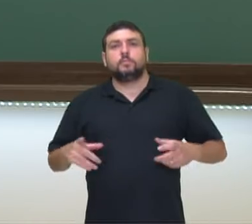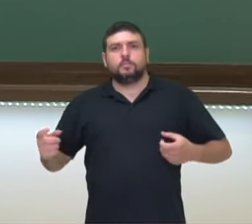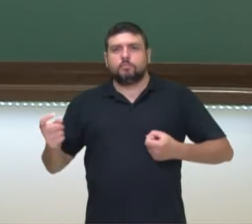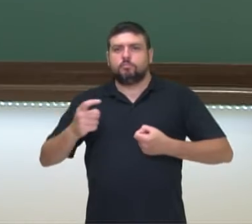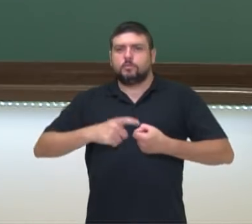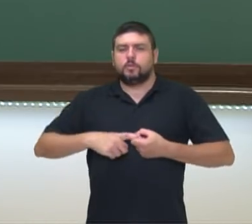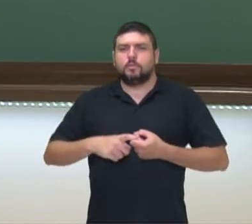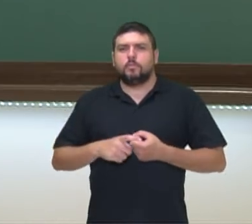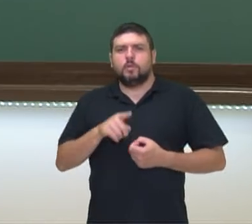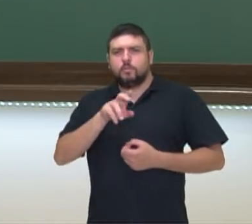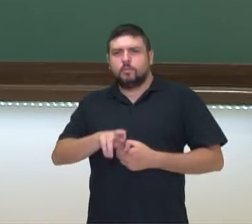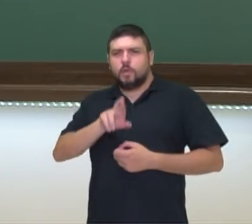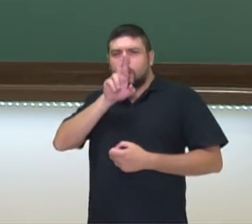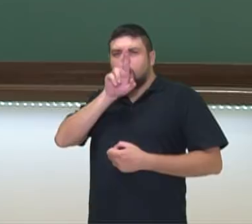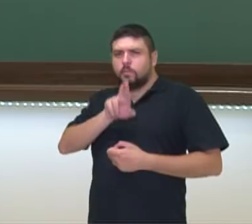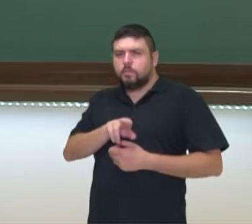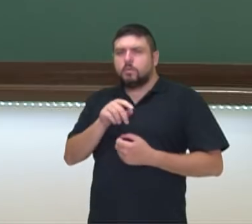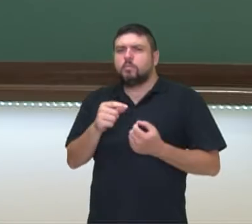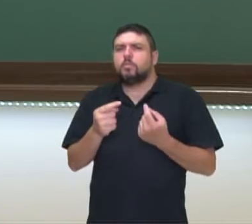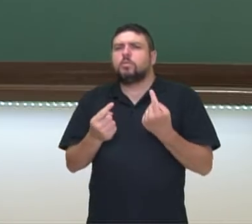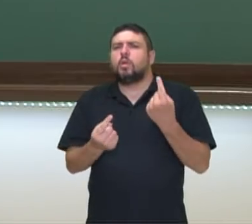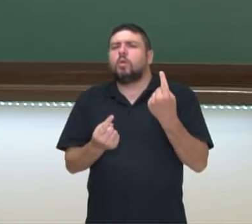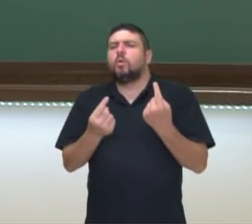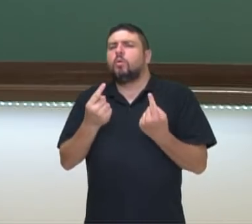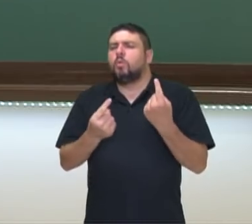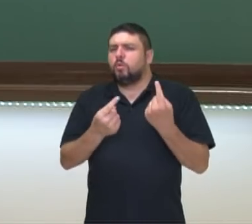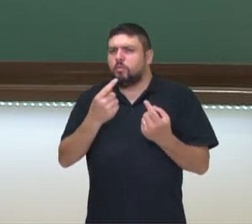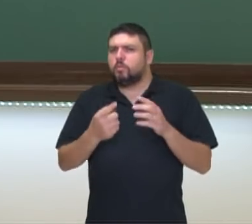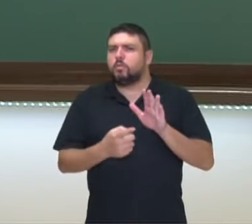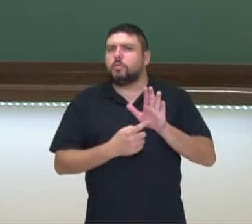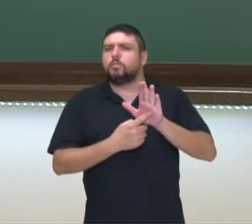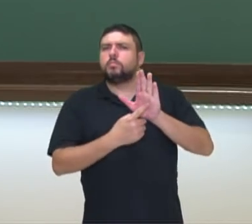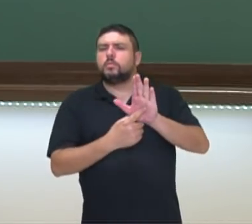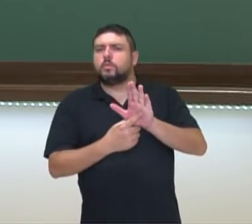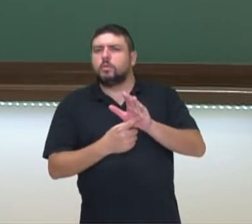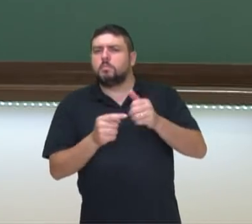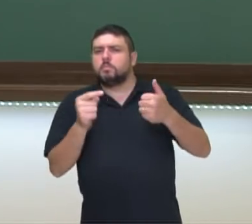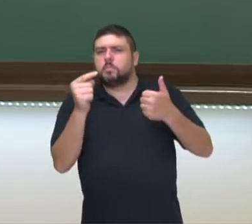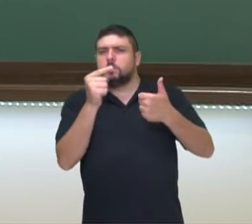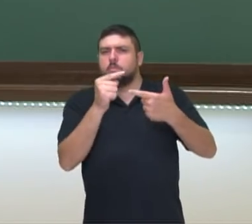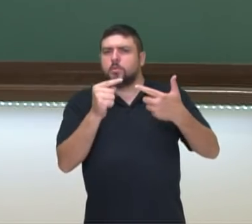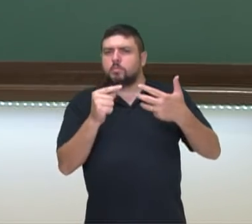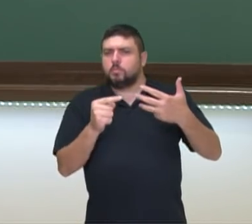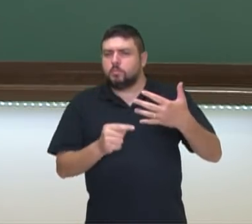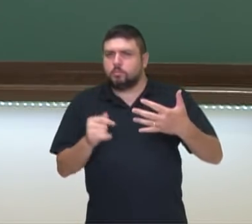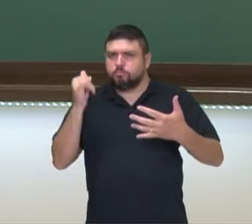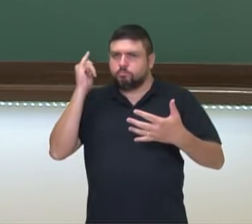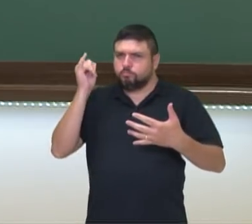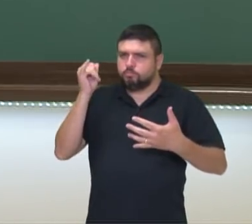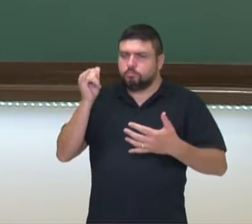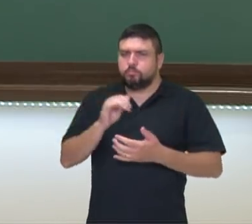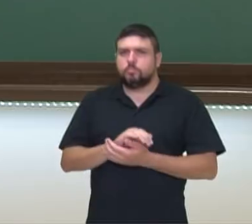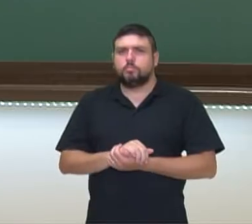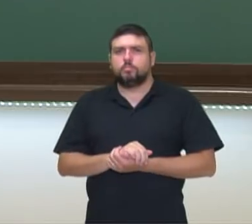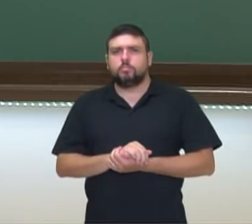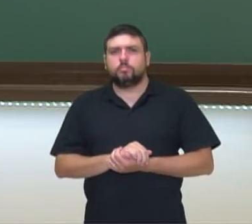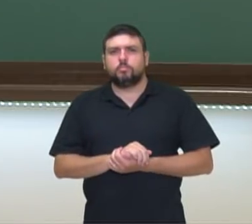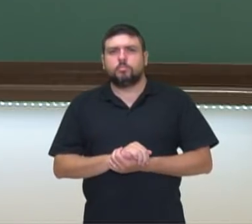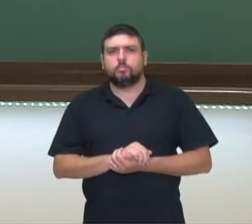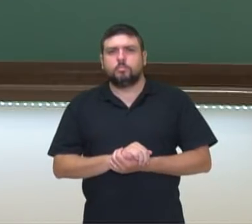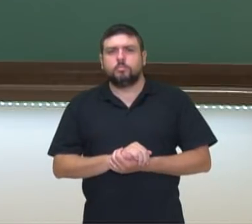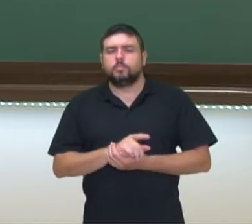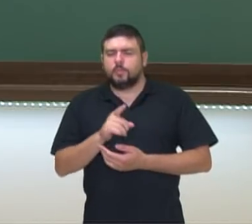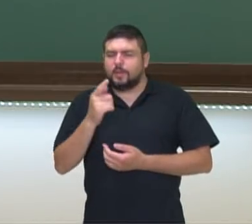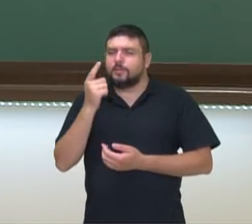Voltamos, conseguiu responder qual alternativa mostra os elementos fundamentais e essenciais de uma narrativa? Conseguiu,